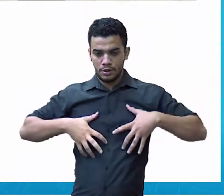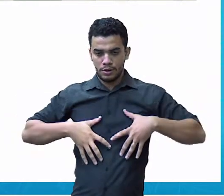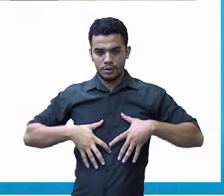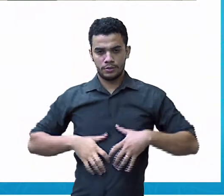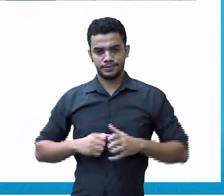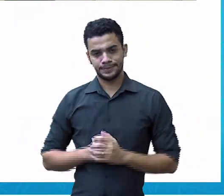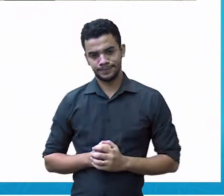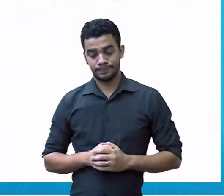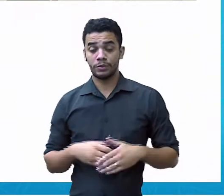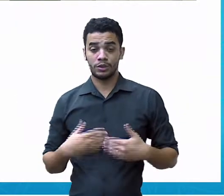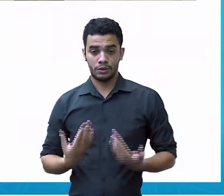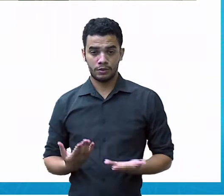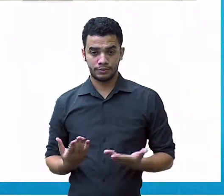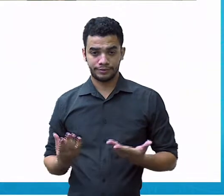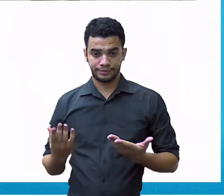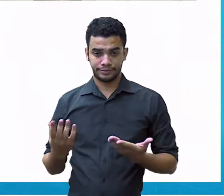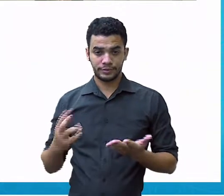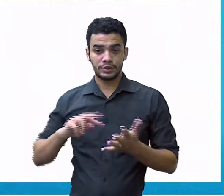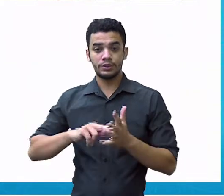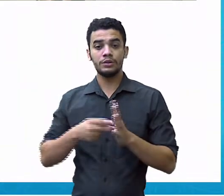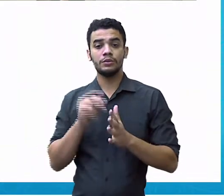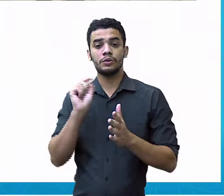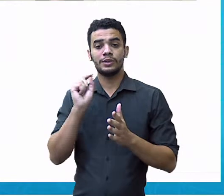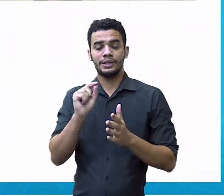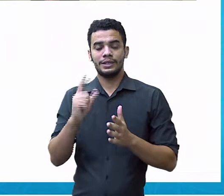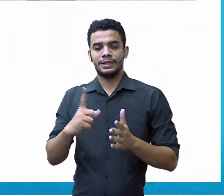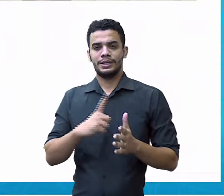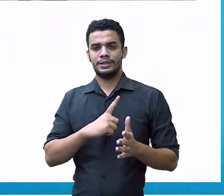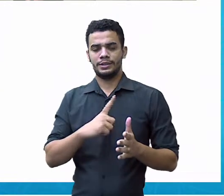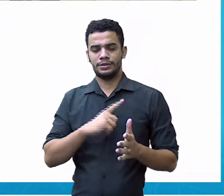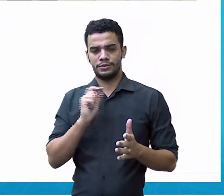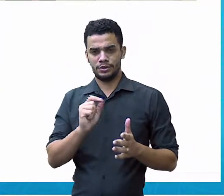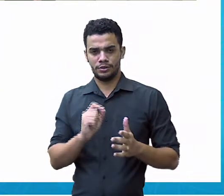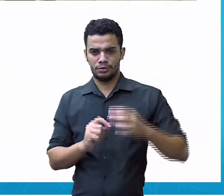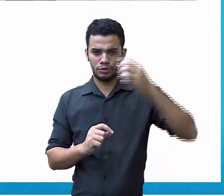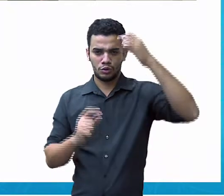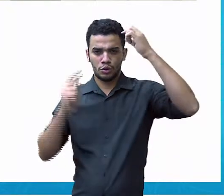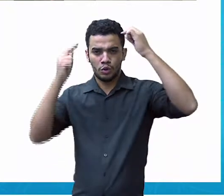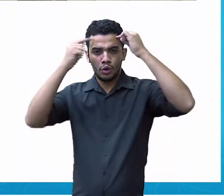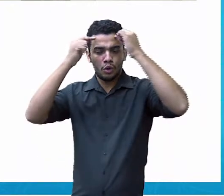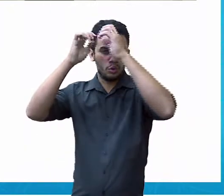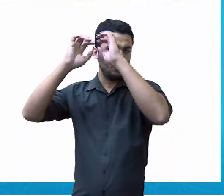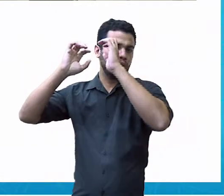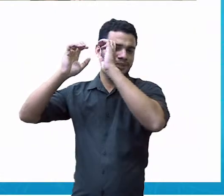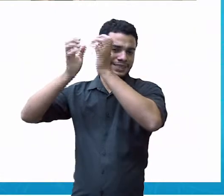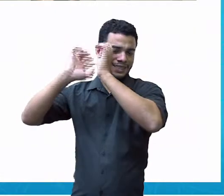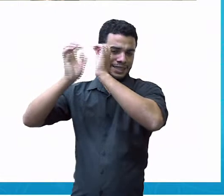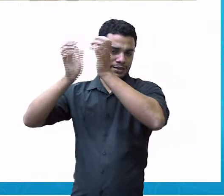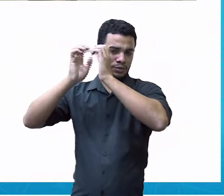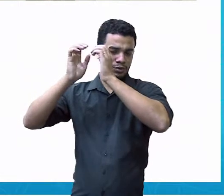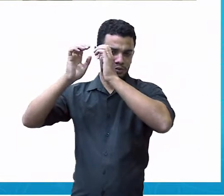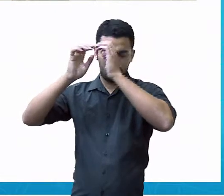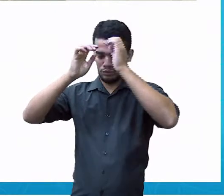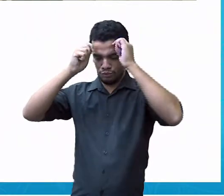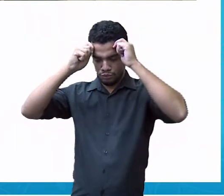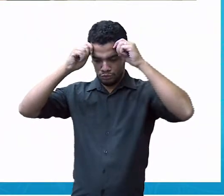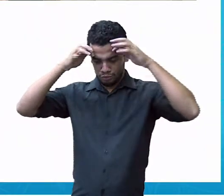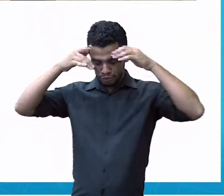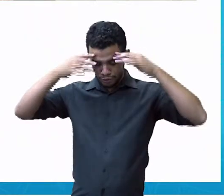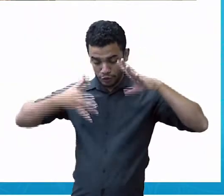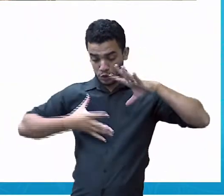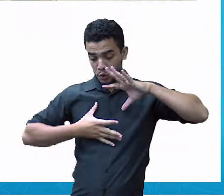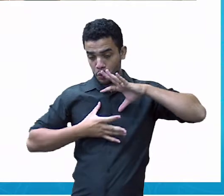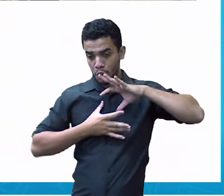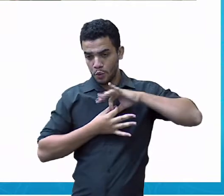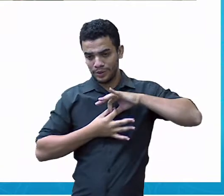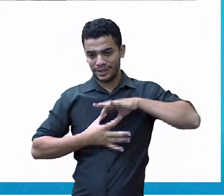com todas as partes do corpo. Ele coordena nossas ações por meio de diferentes